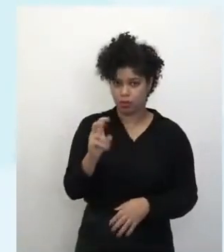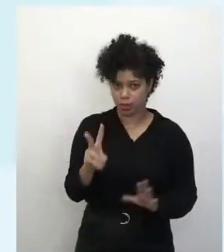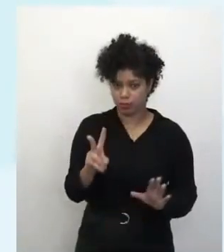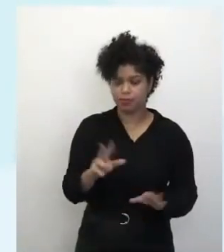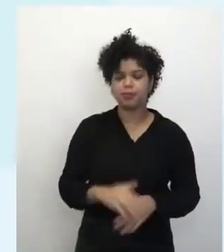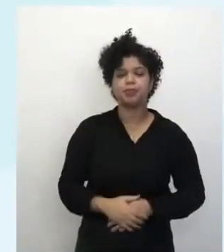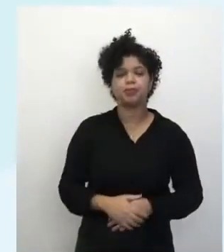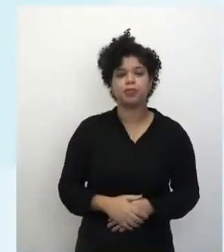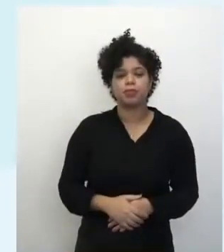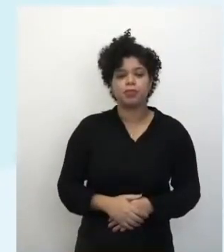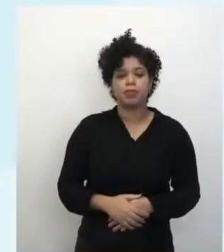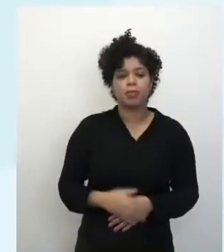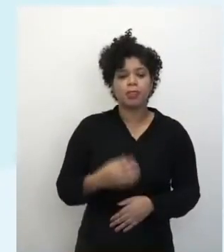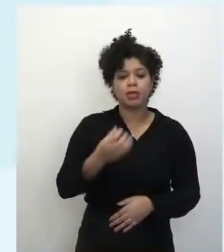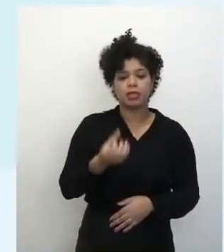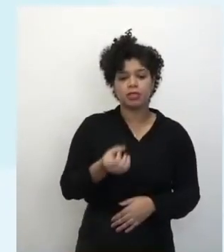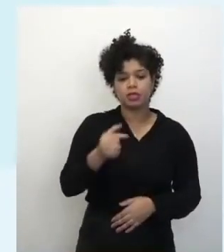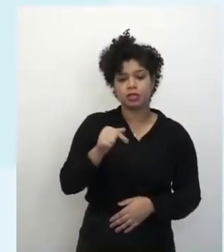irracional.